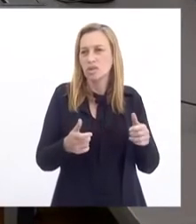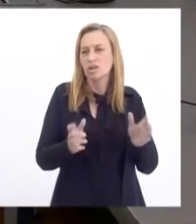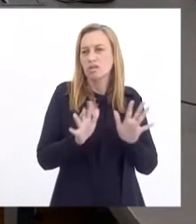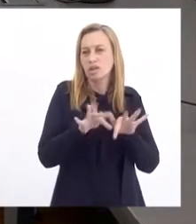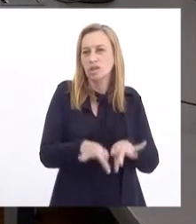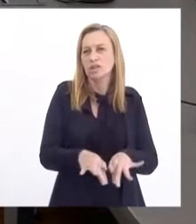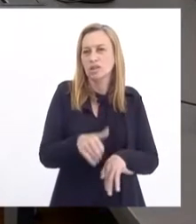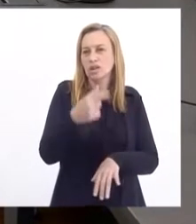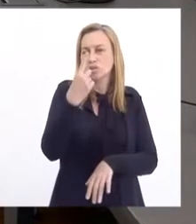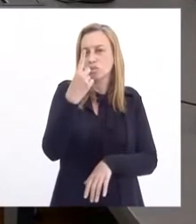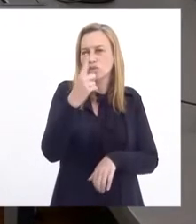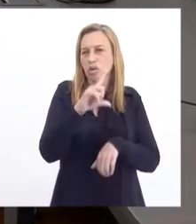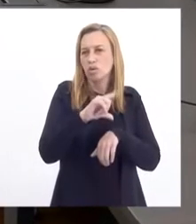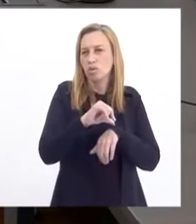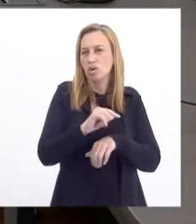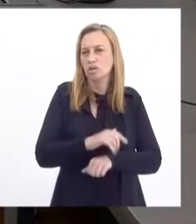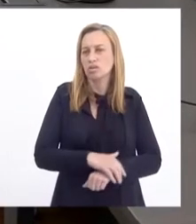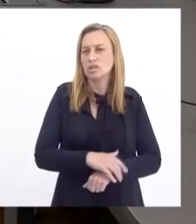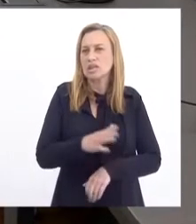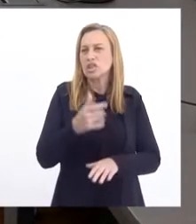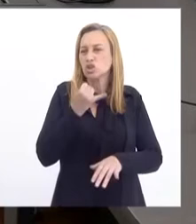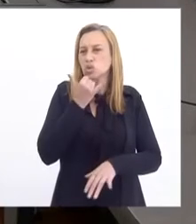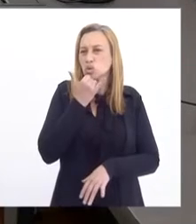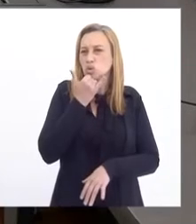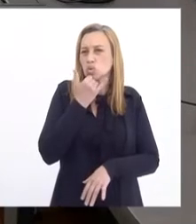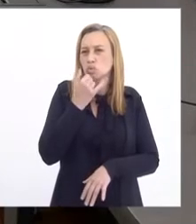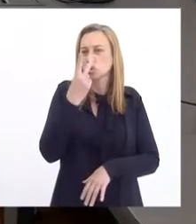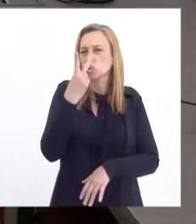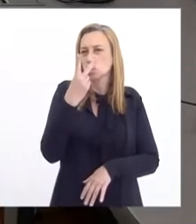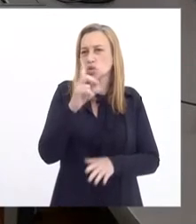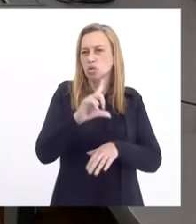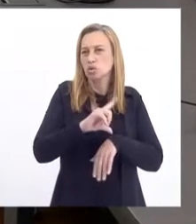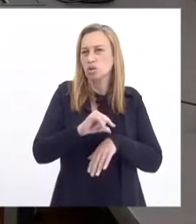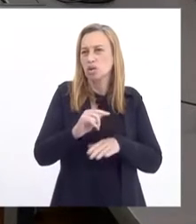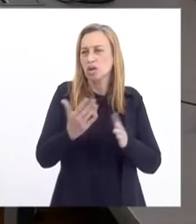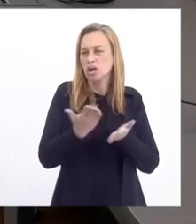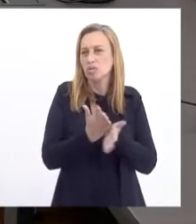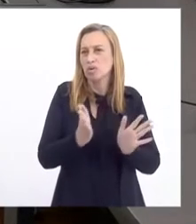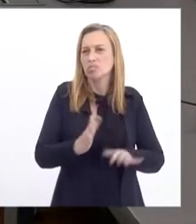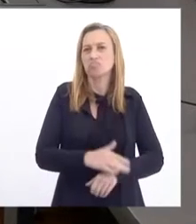abrir uma hora, é uma hora, não, desculpa, tem que acabar duas horas.